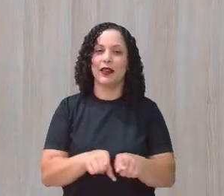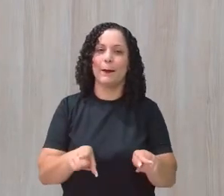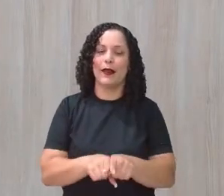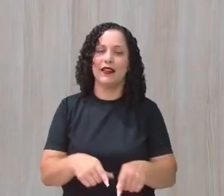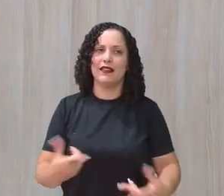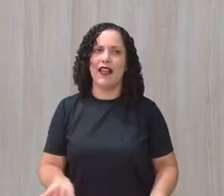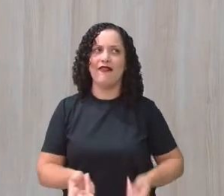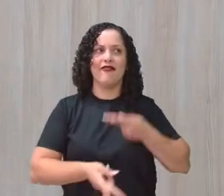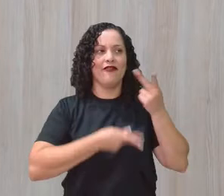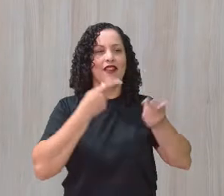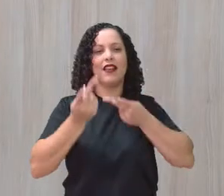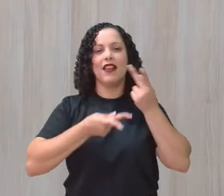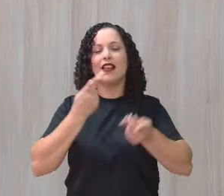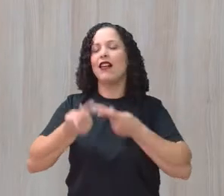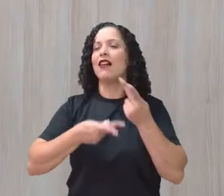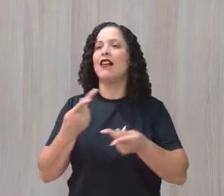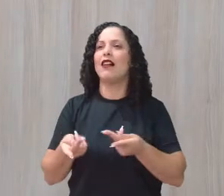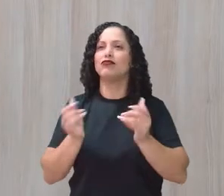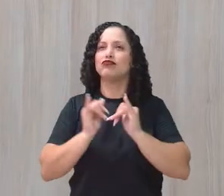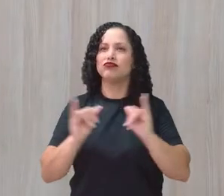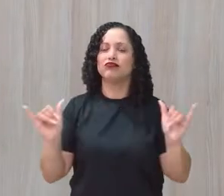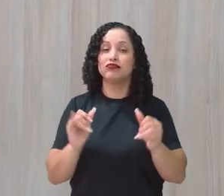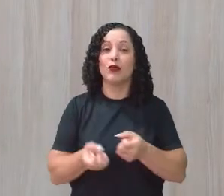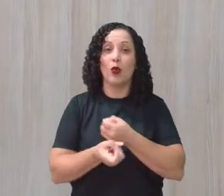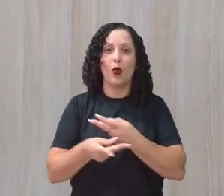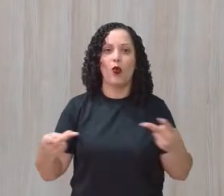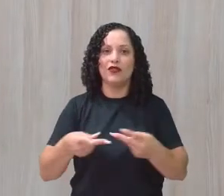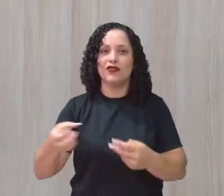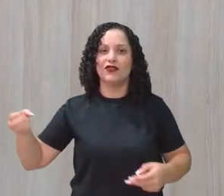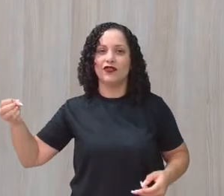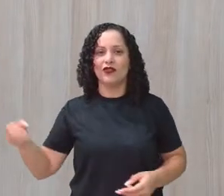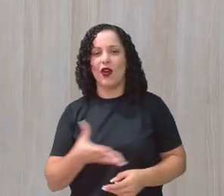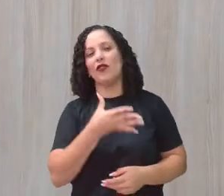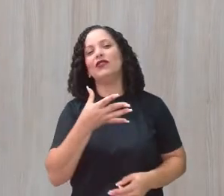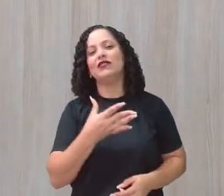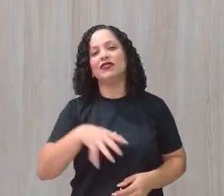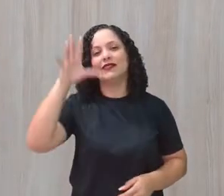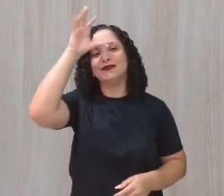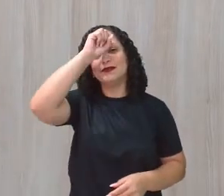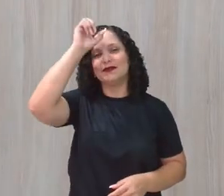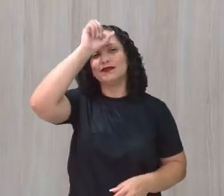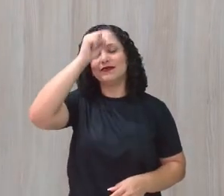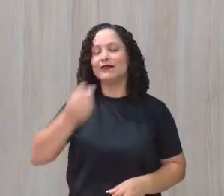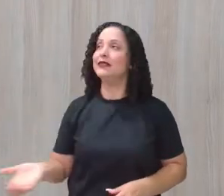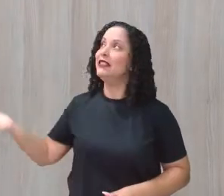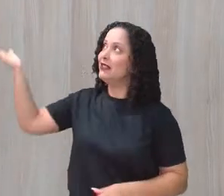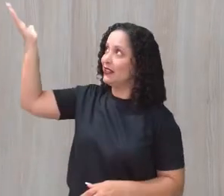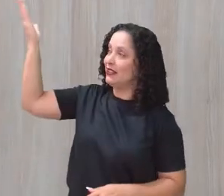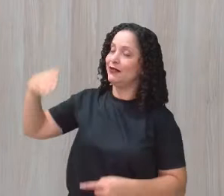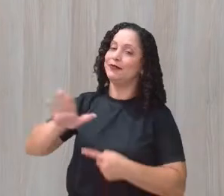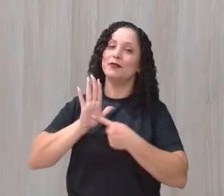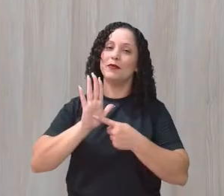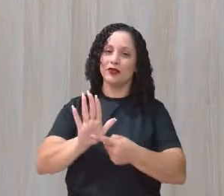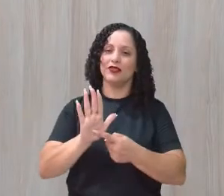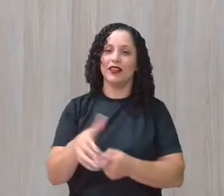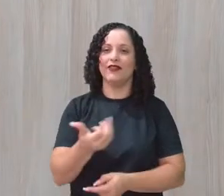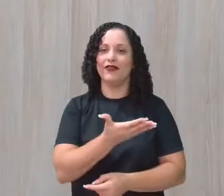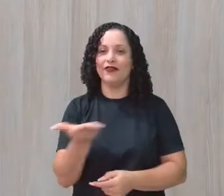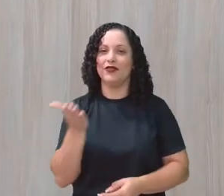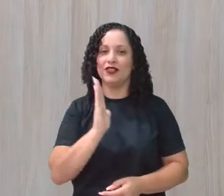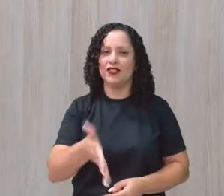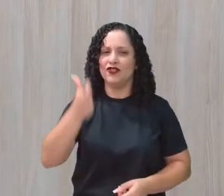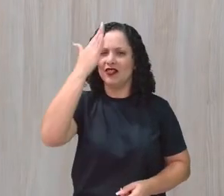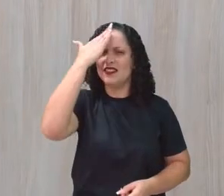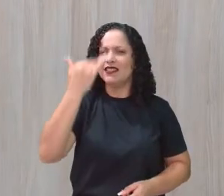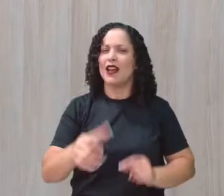das novas modalidades, não é, de aprendizado. E aí essa tirinha traz isso para a gente. Vocês já sabem, não é, o que é o